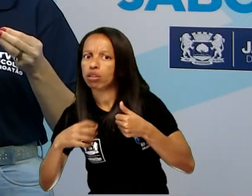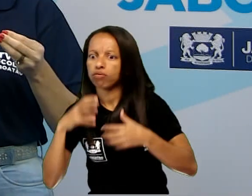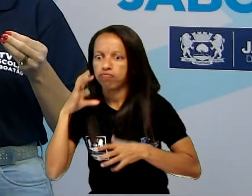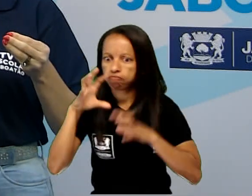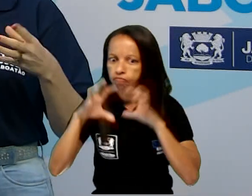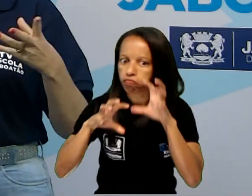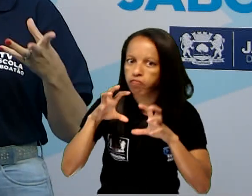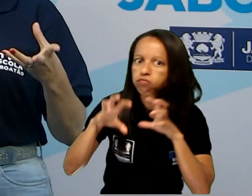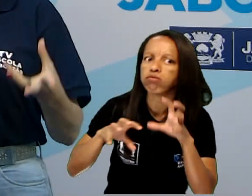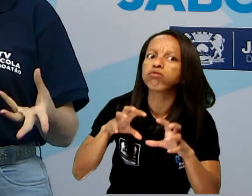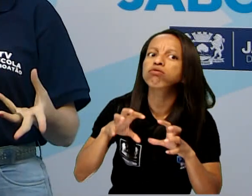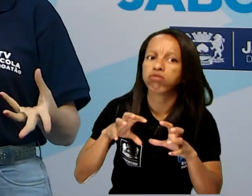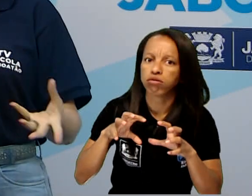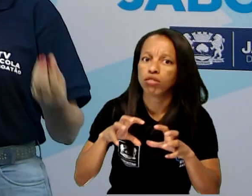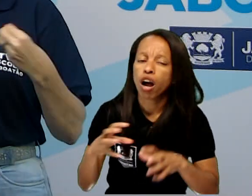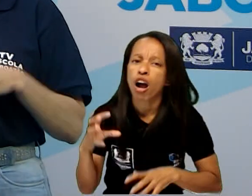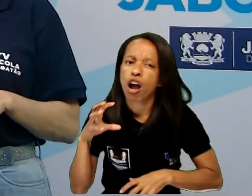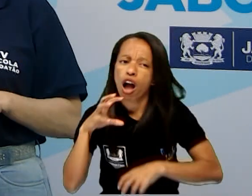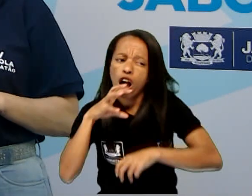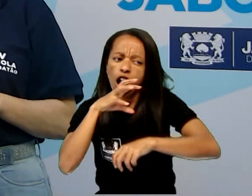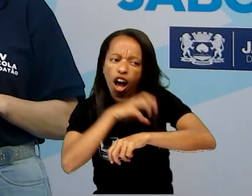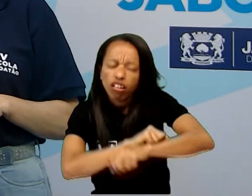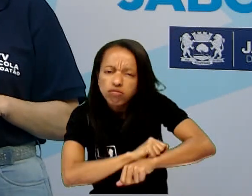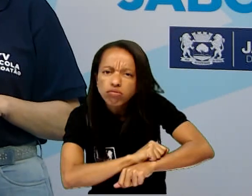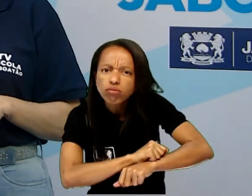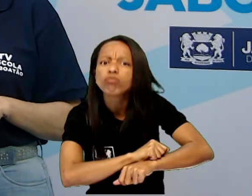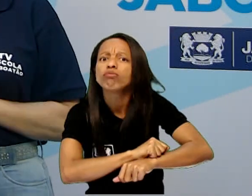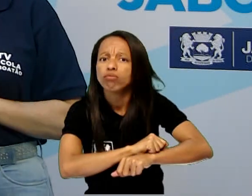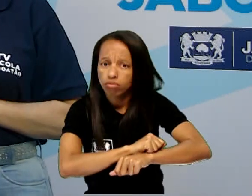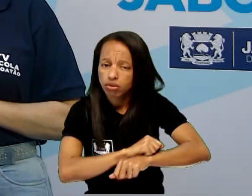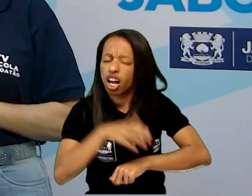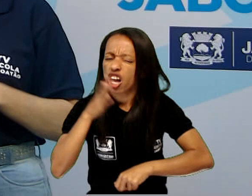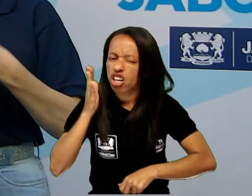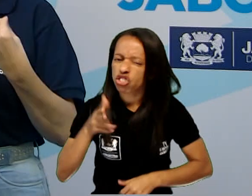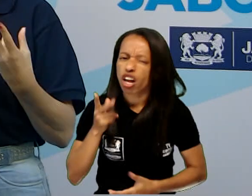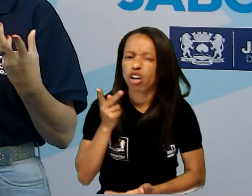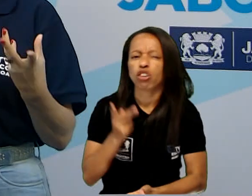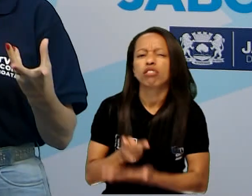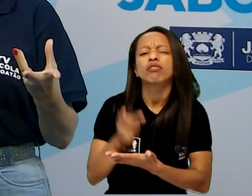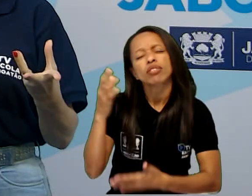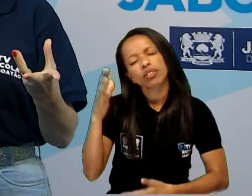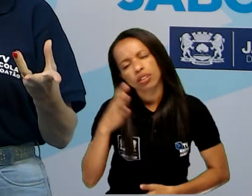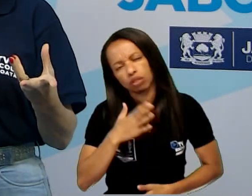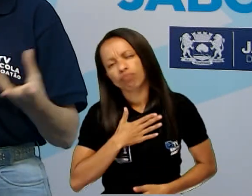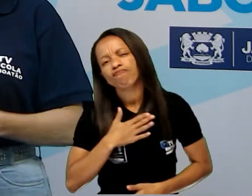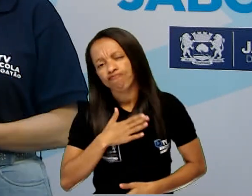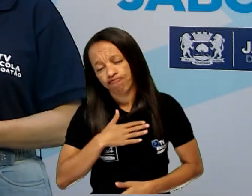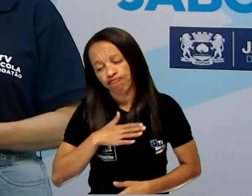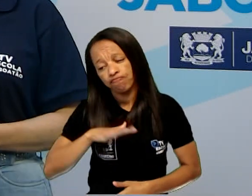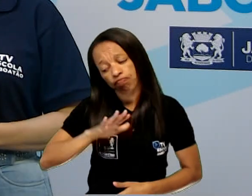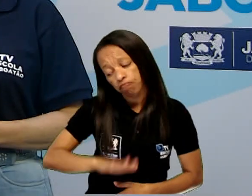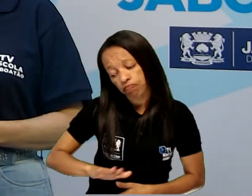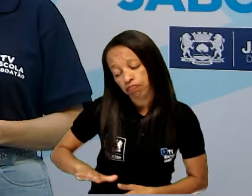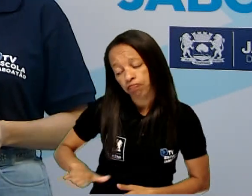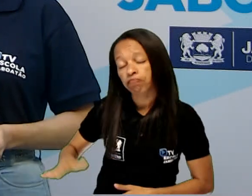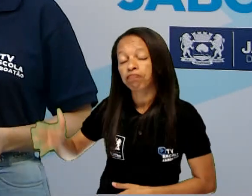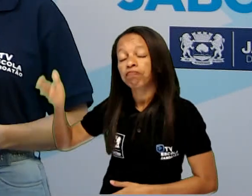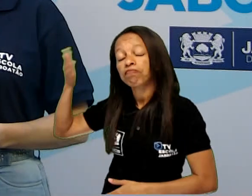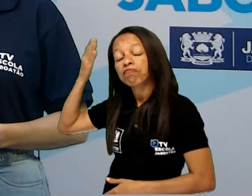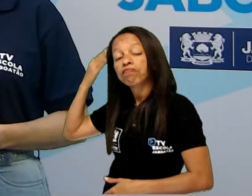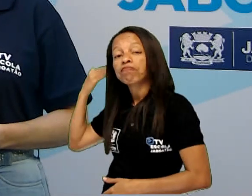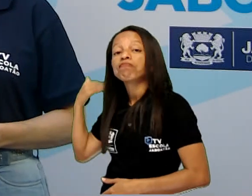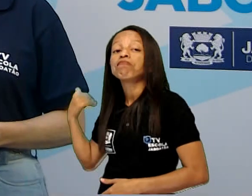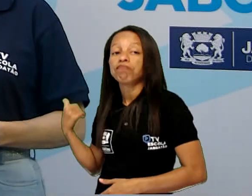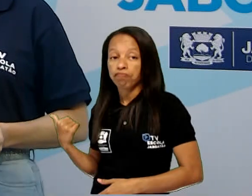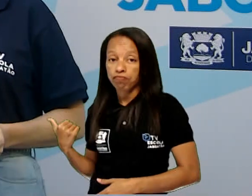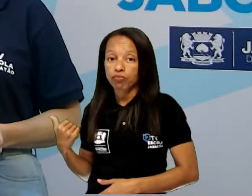e chegar a morder, porque isso já aconteceu comigo na infância, né? Foi uma experiência que eu já vivenciei. Então, assim, é sempre